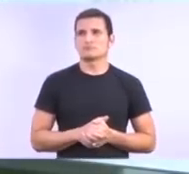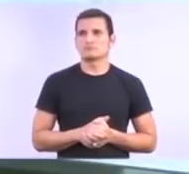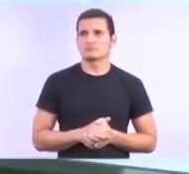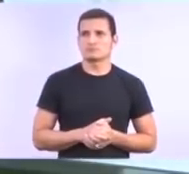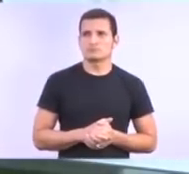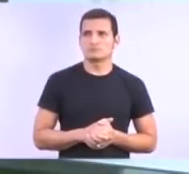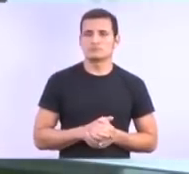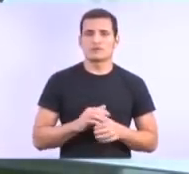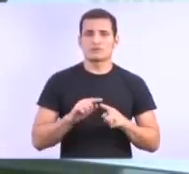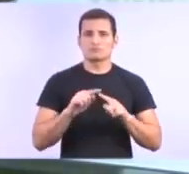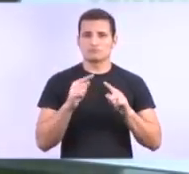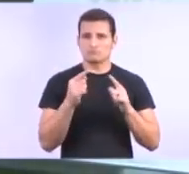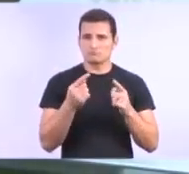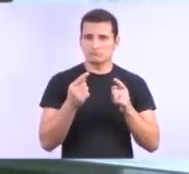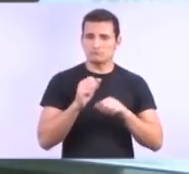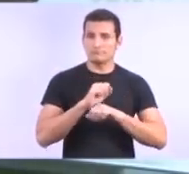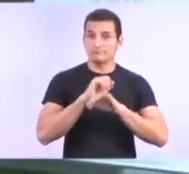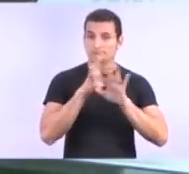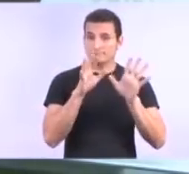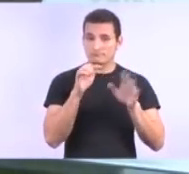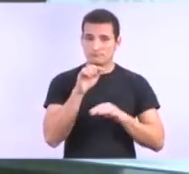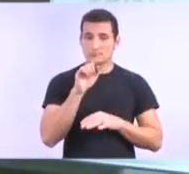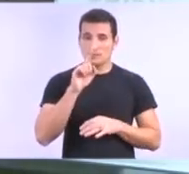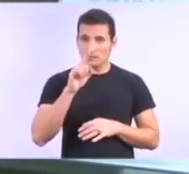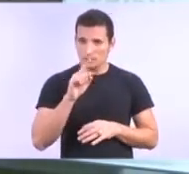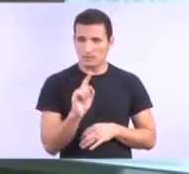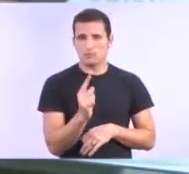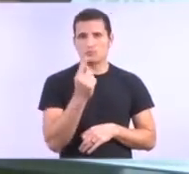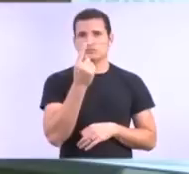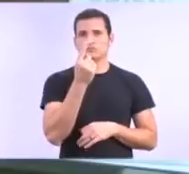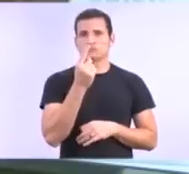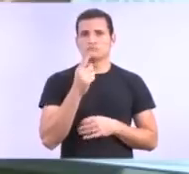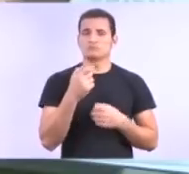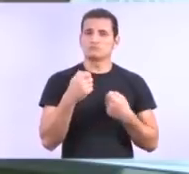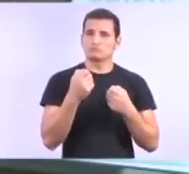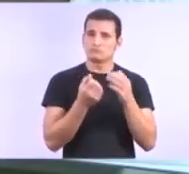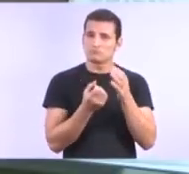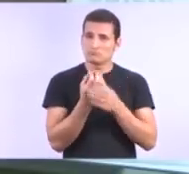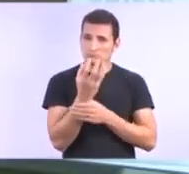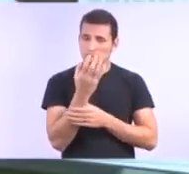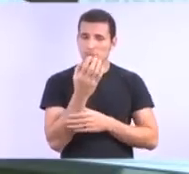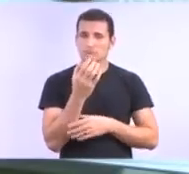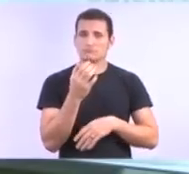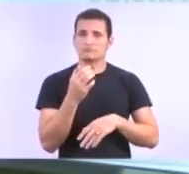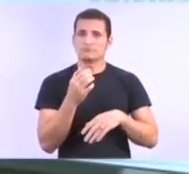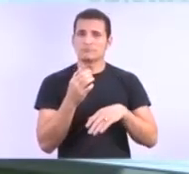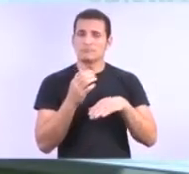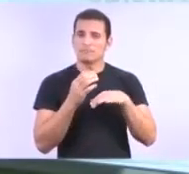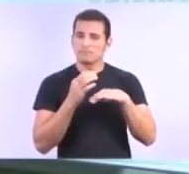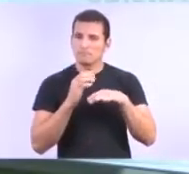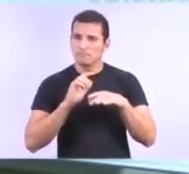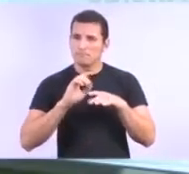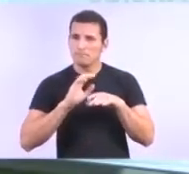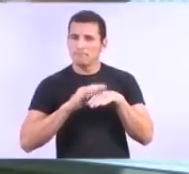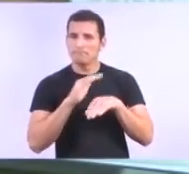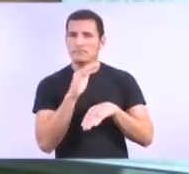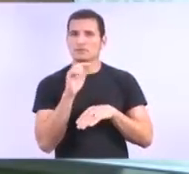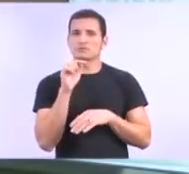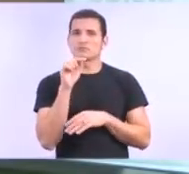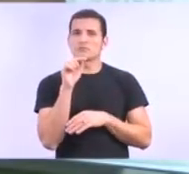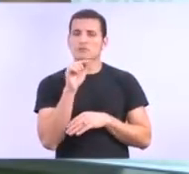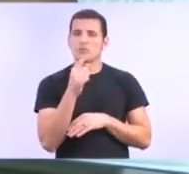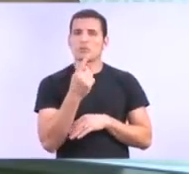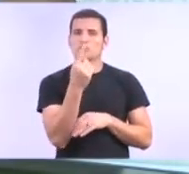gente deixar claro que ele é único por si só, a gente cria um atributo a mais, um atributo que identifica unicamente